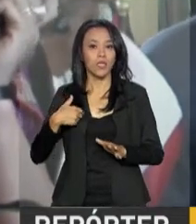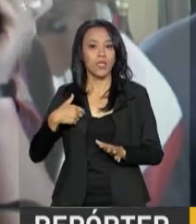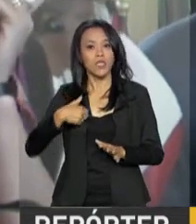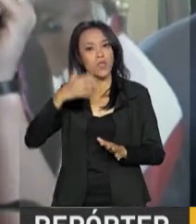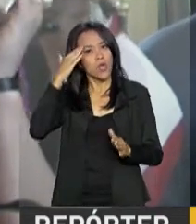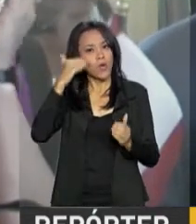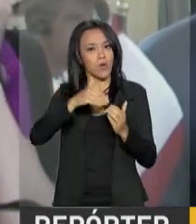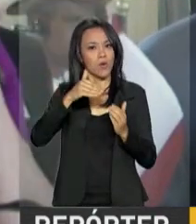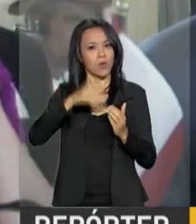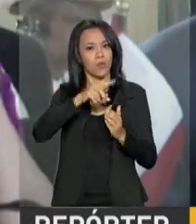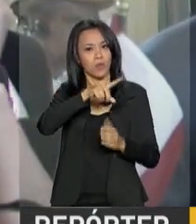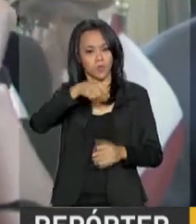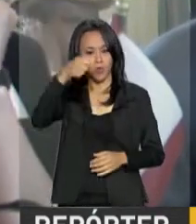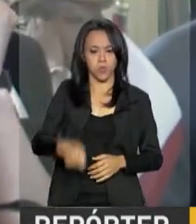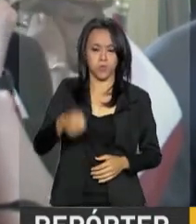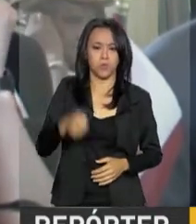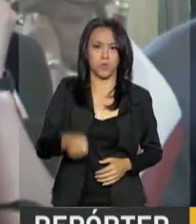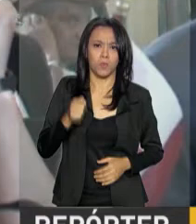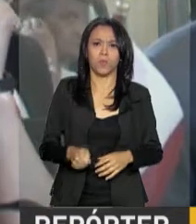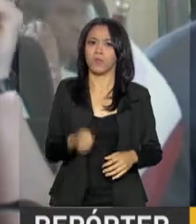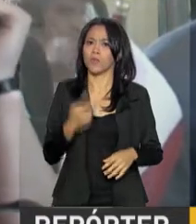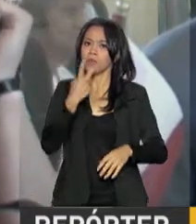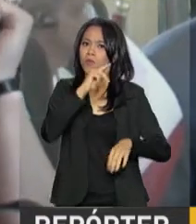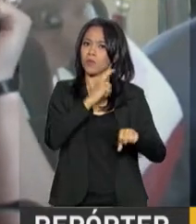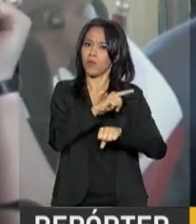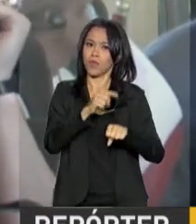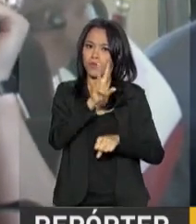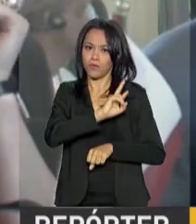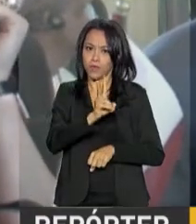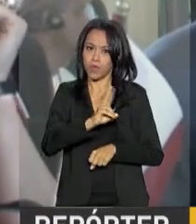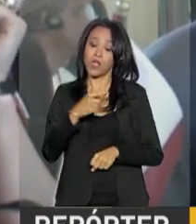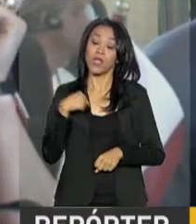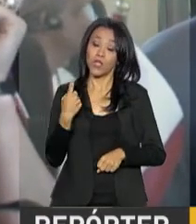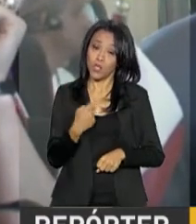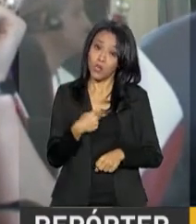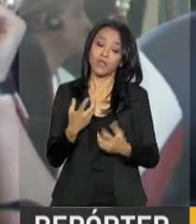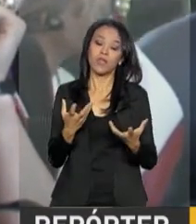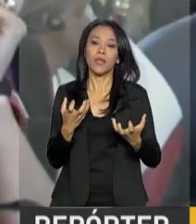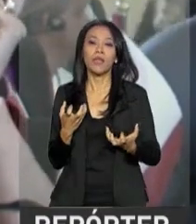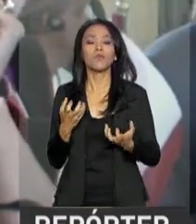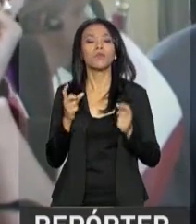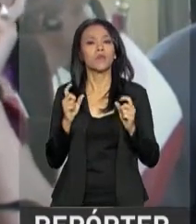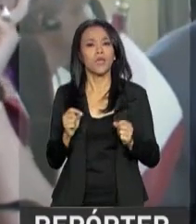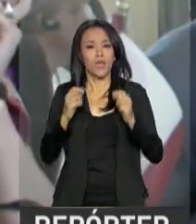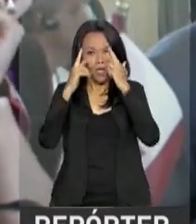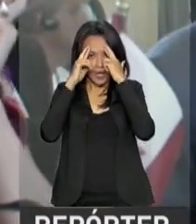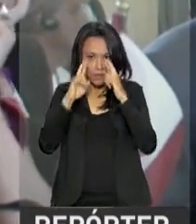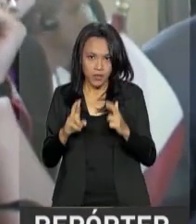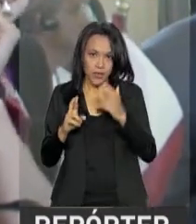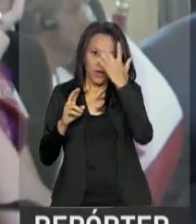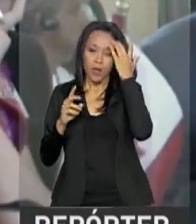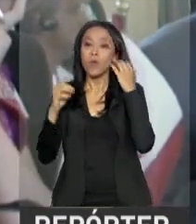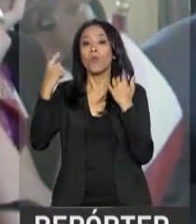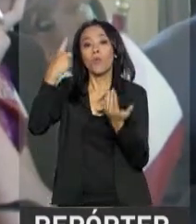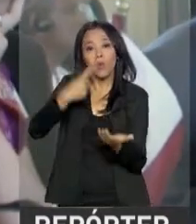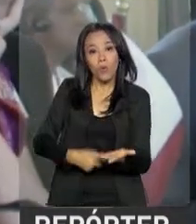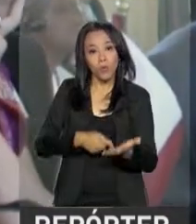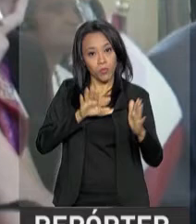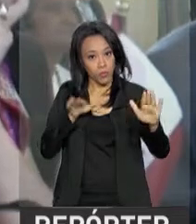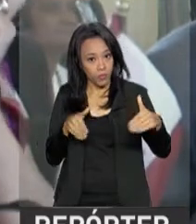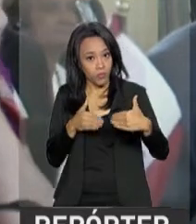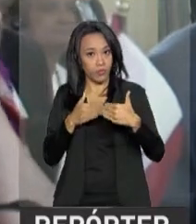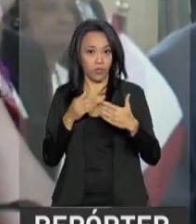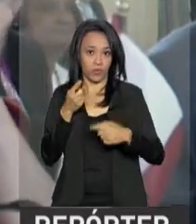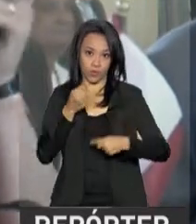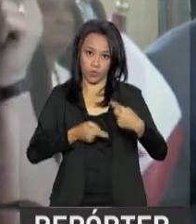e que nós estamos decididos a honrar e a fazer honrar o compromisso político essencial